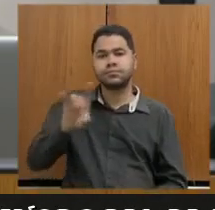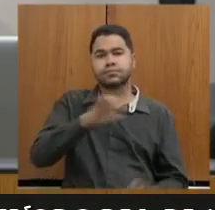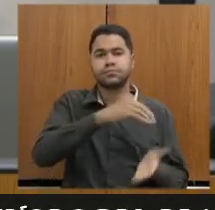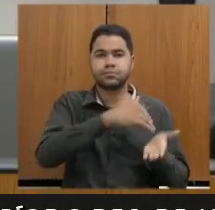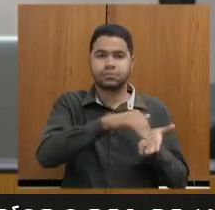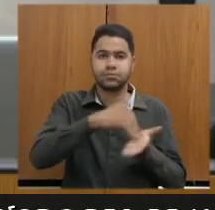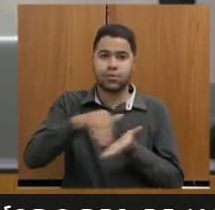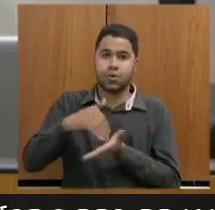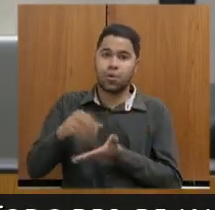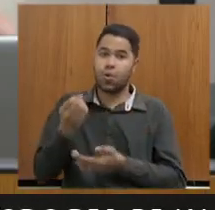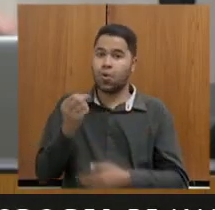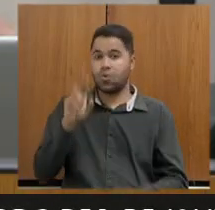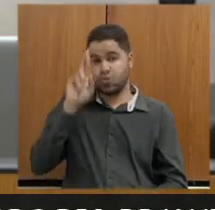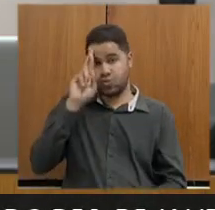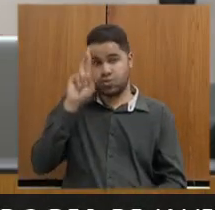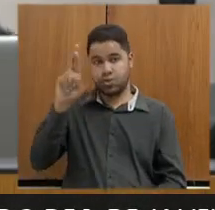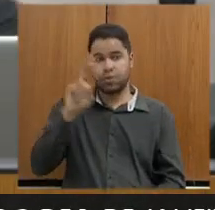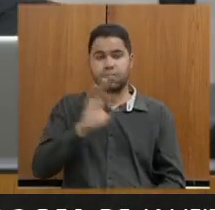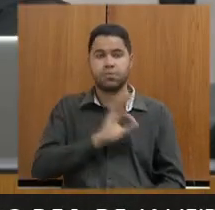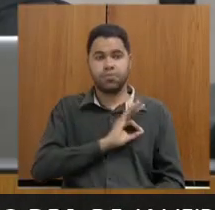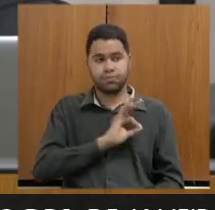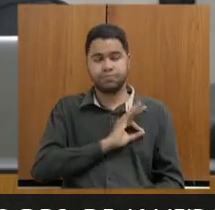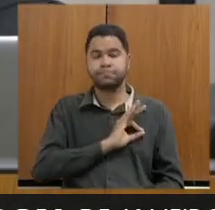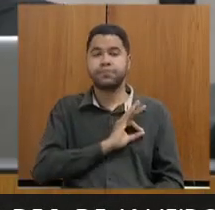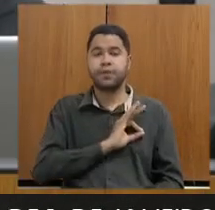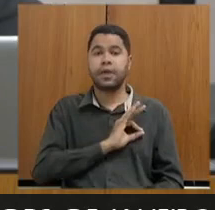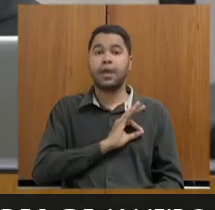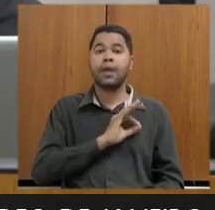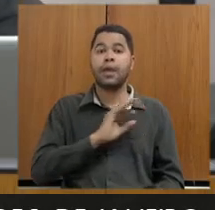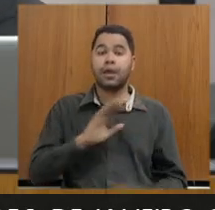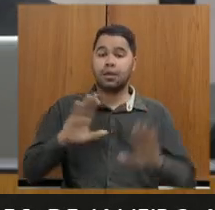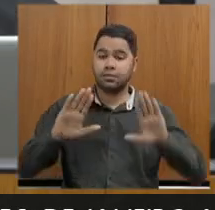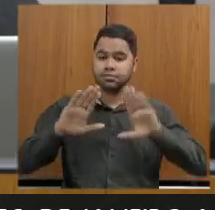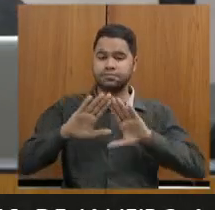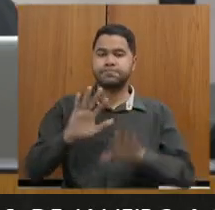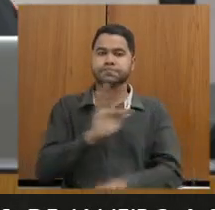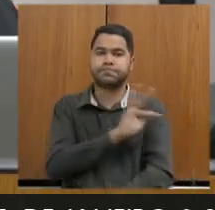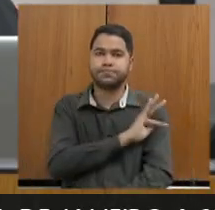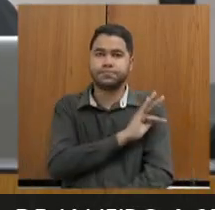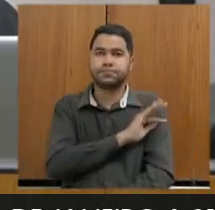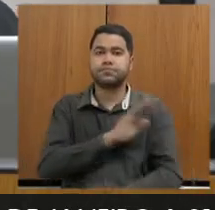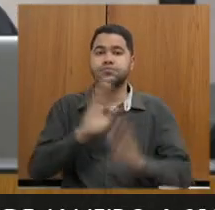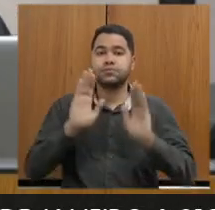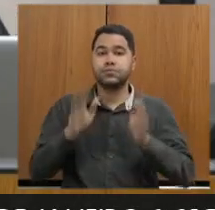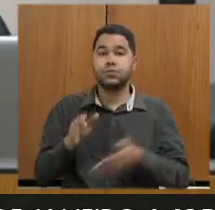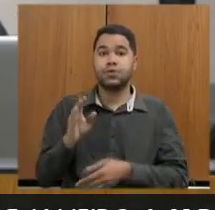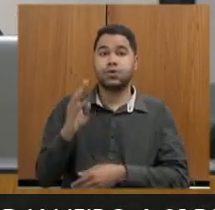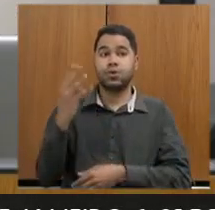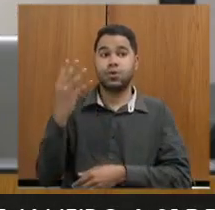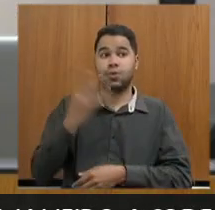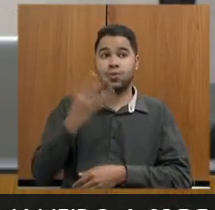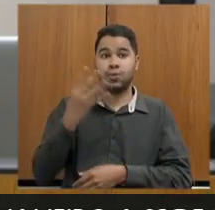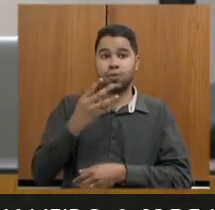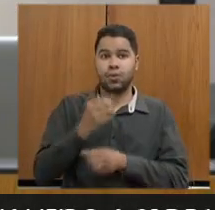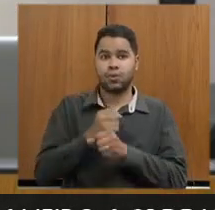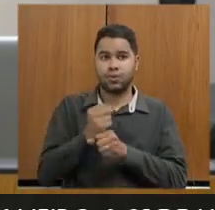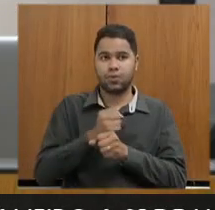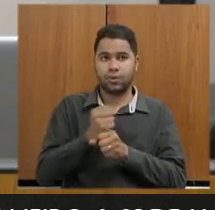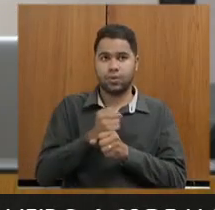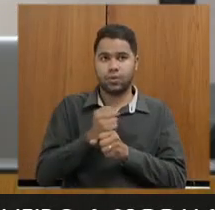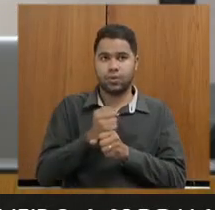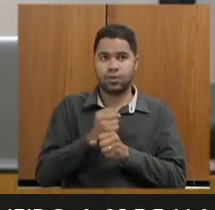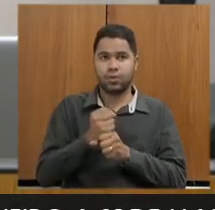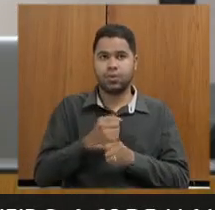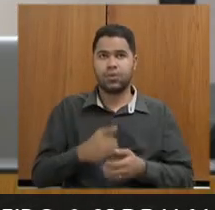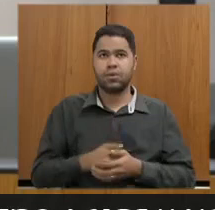secretário ou chefe de polícia Assembleia fiscaliza já está no seu quarto ano de